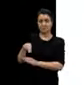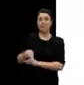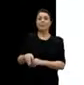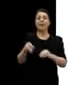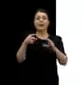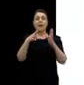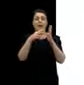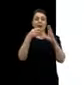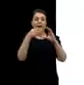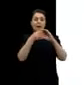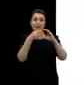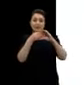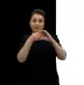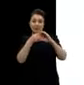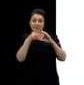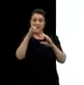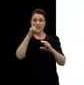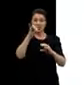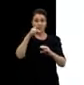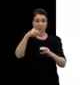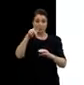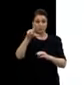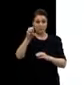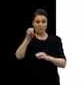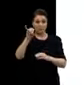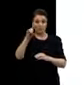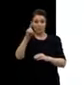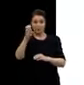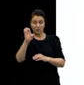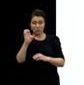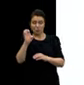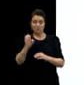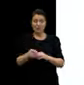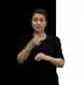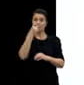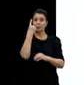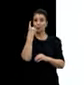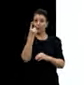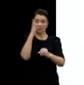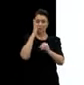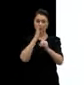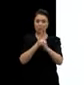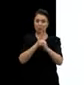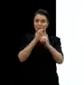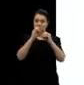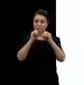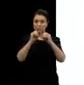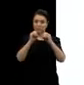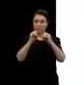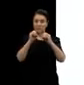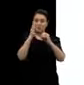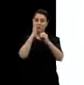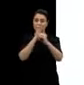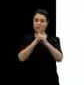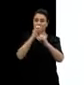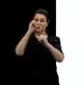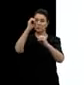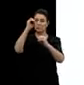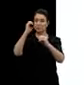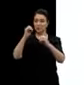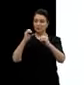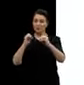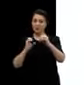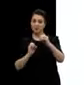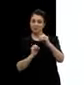mãe, diploide 2N, sofre duas divisões e forma, ao final, 4 células filhas, como eu comentei anteriormente.